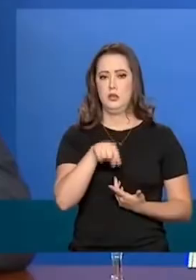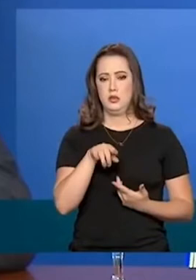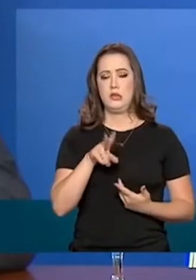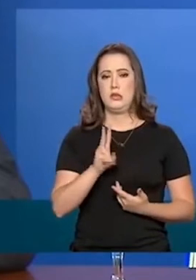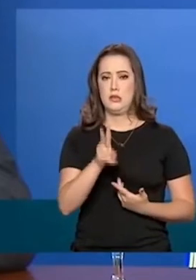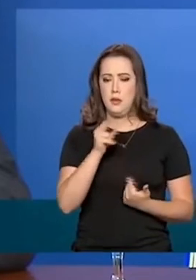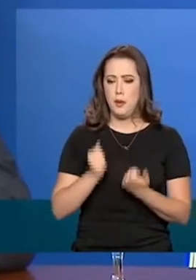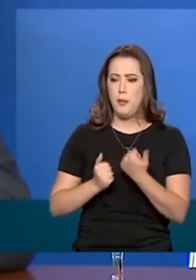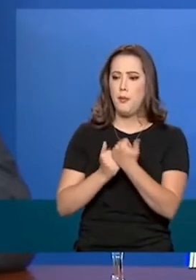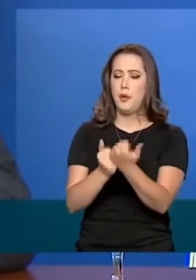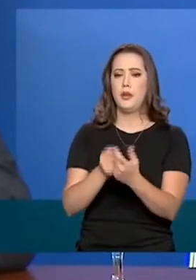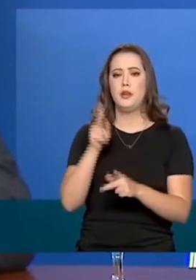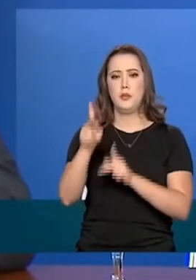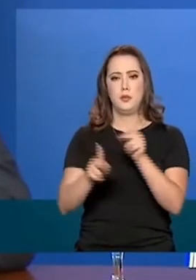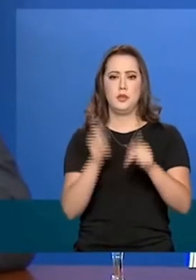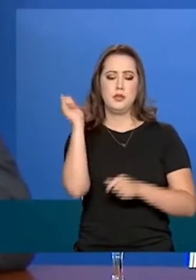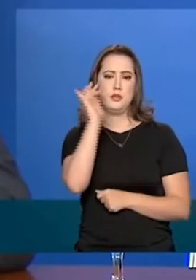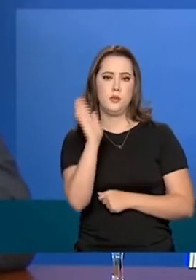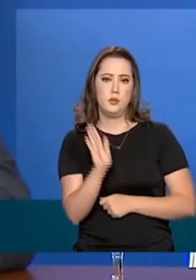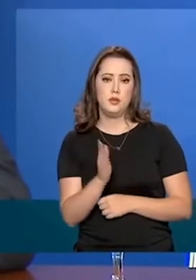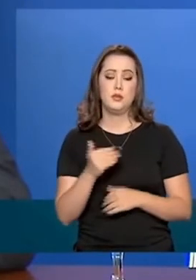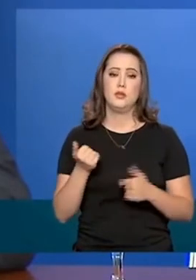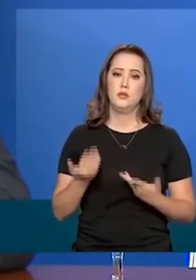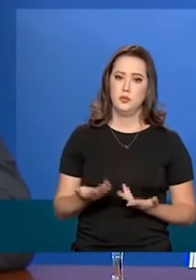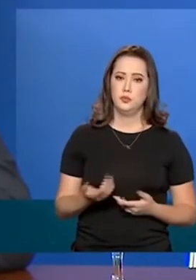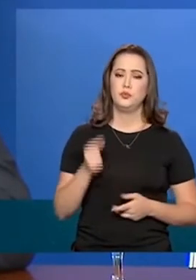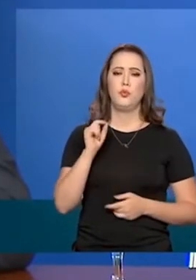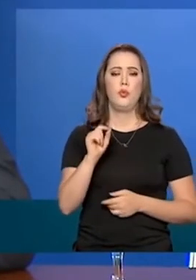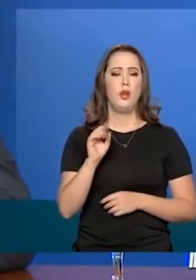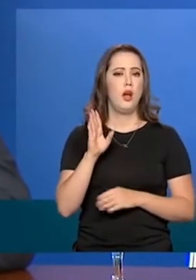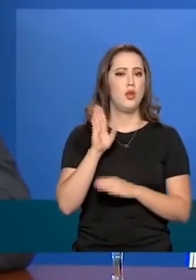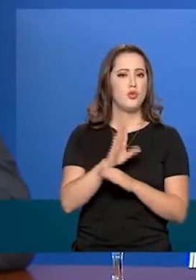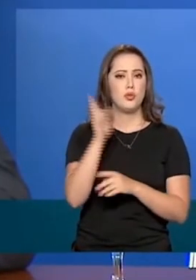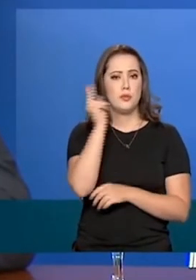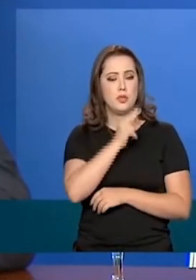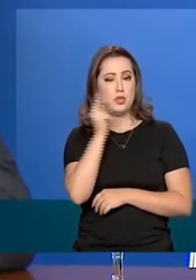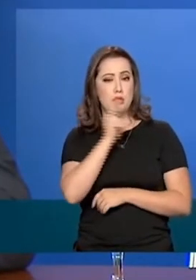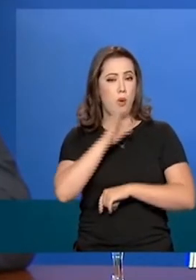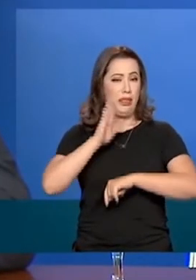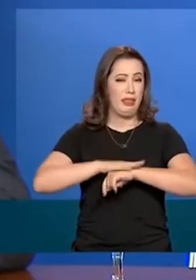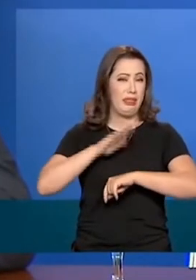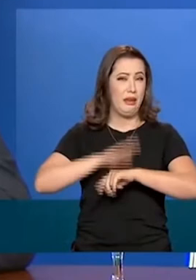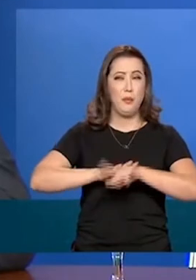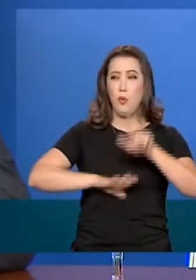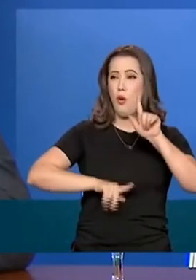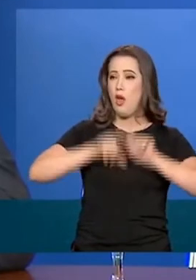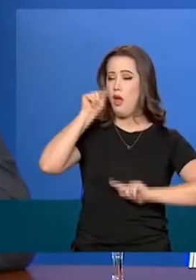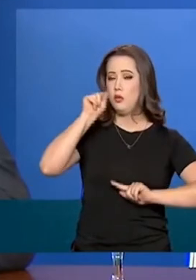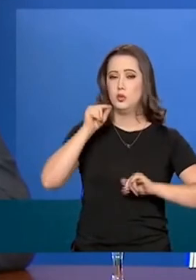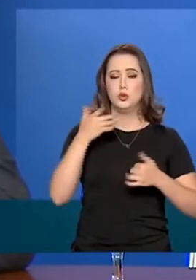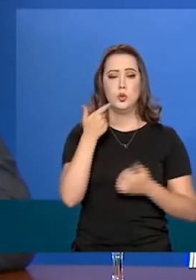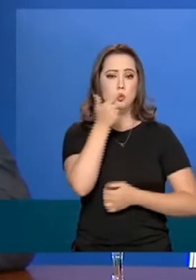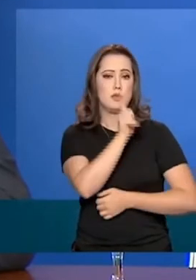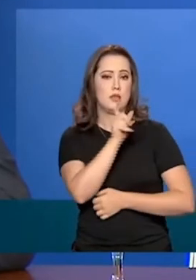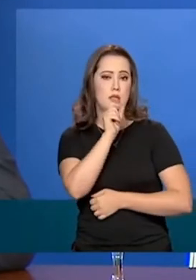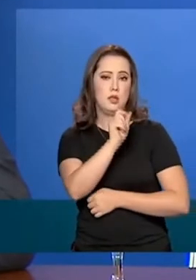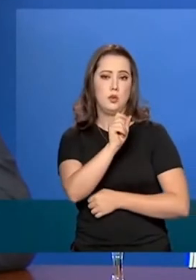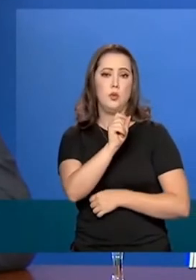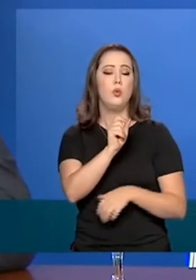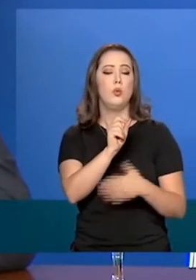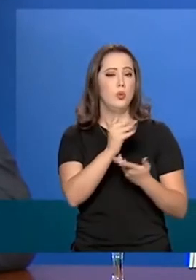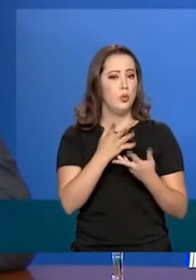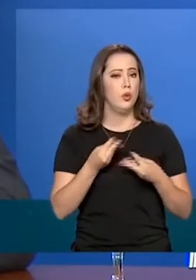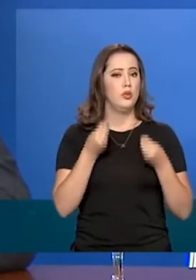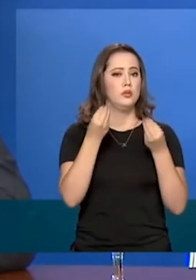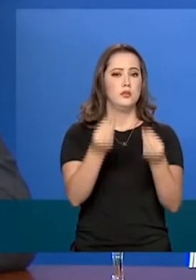outubro. Auxílio emergencial que em tempo recorde conseguiu, de forma eficaz,